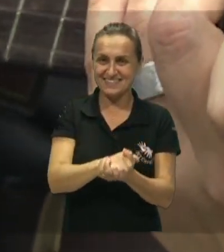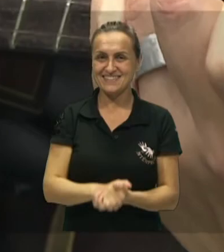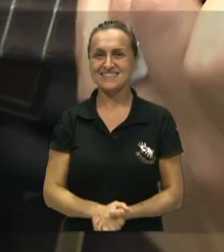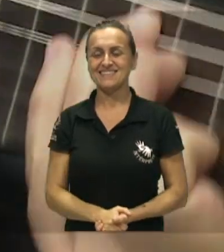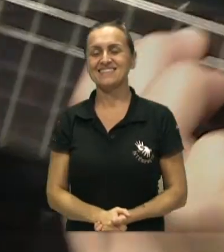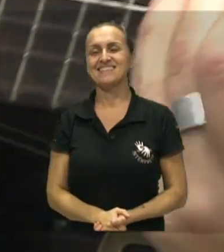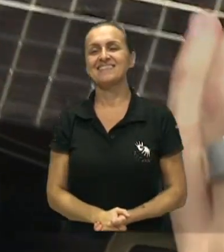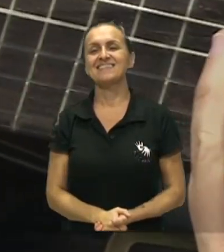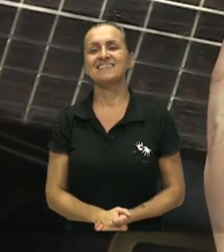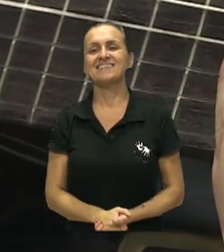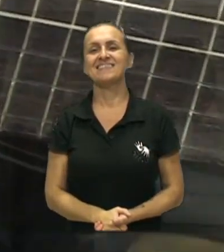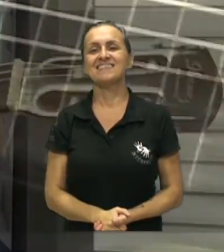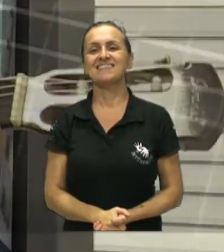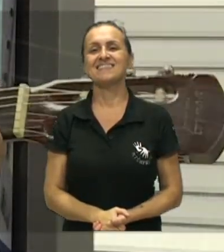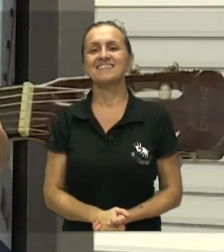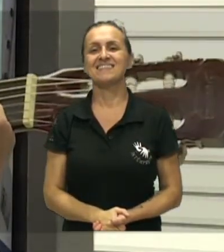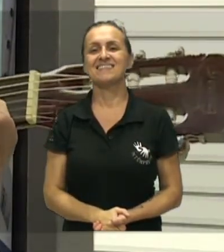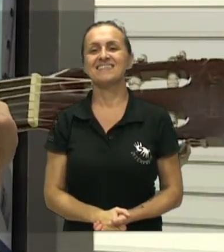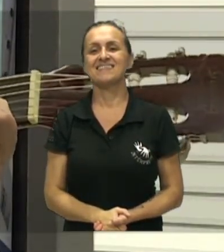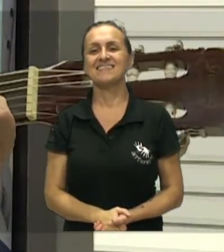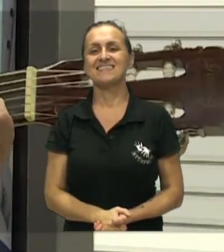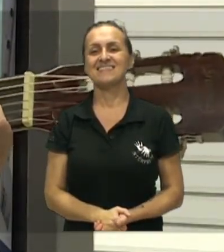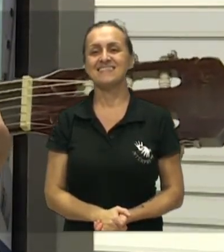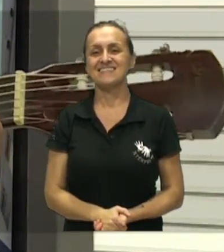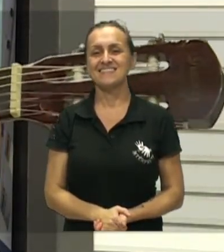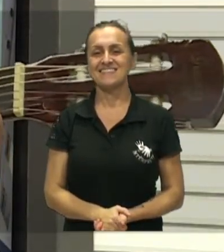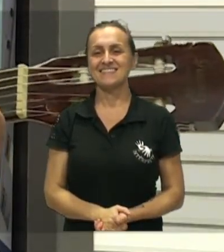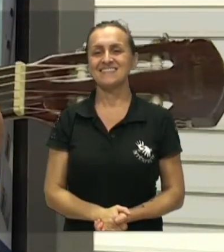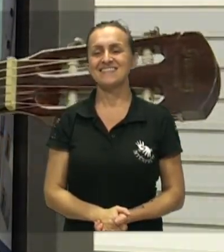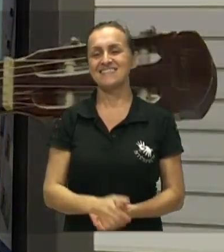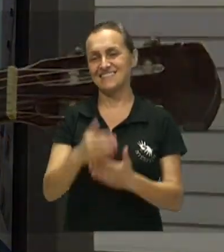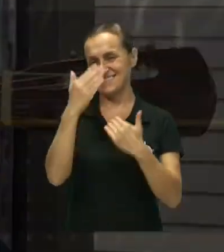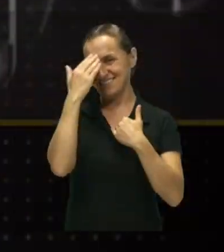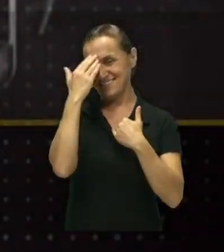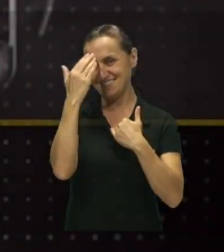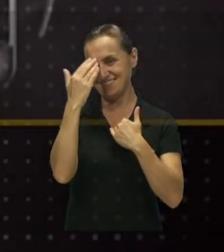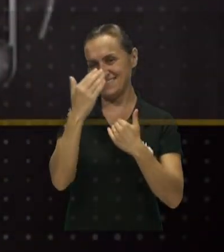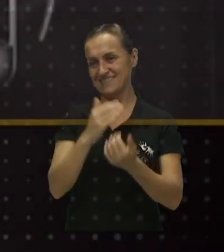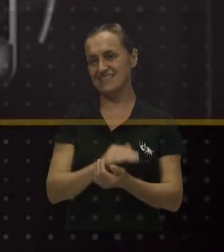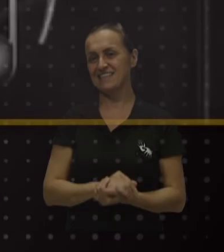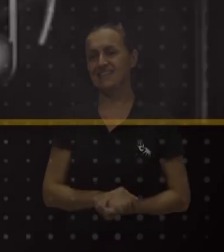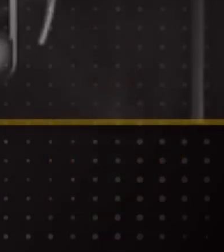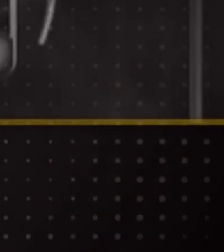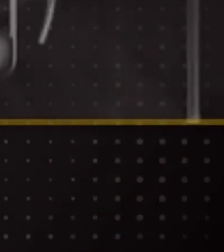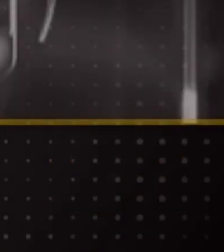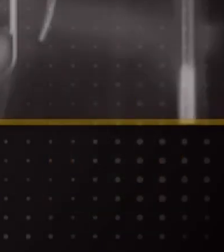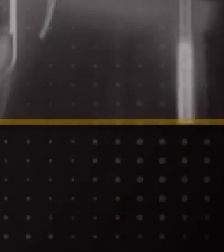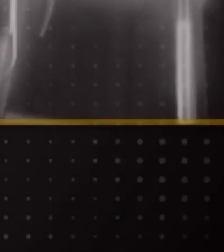Obrigada, obrigada.